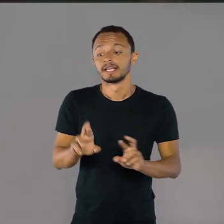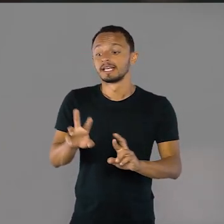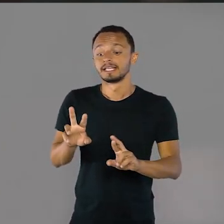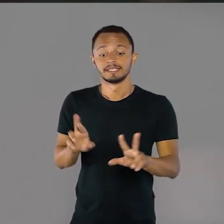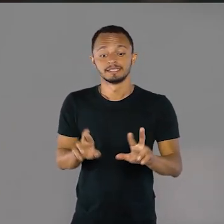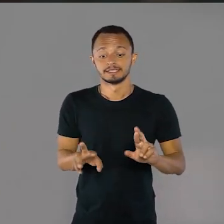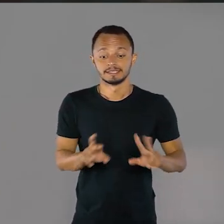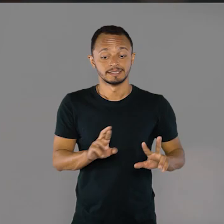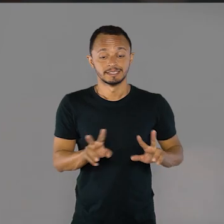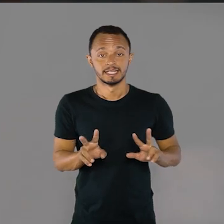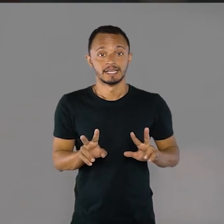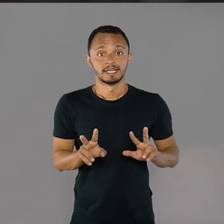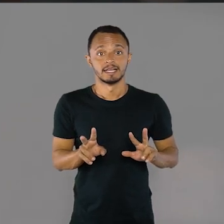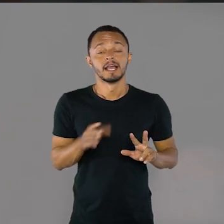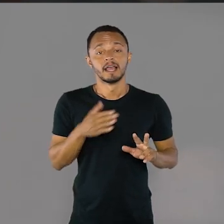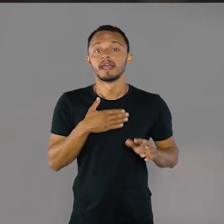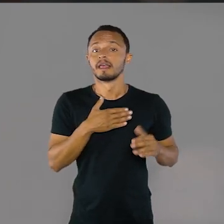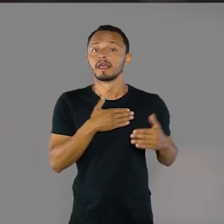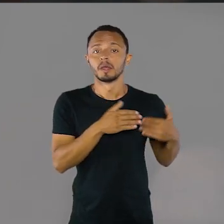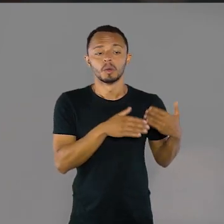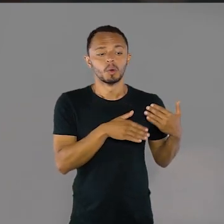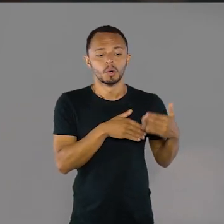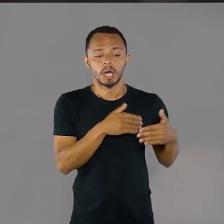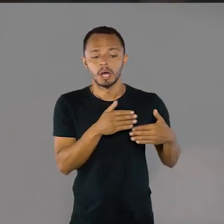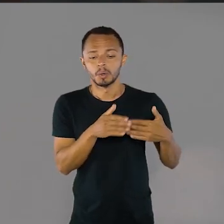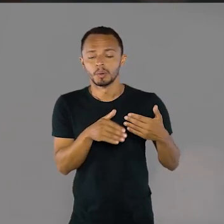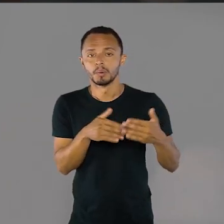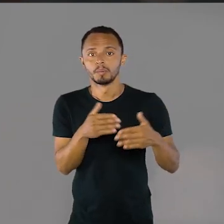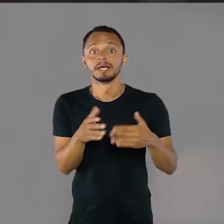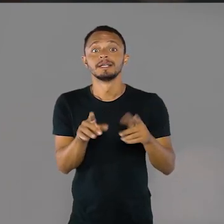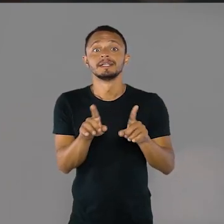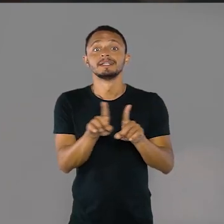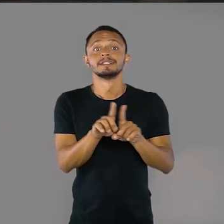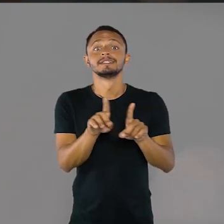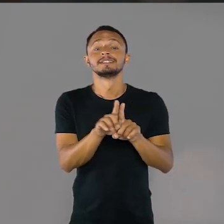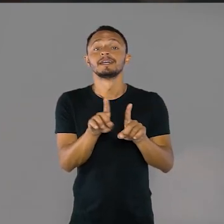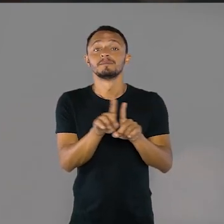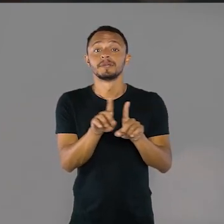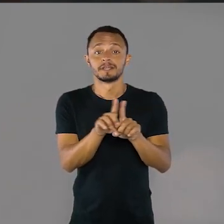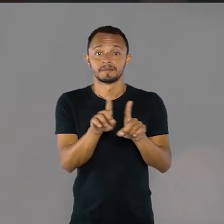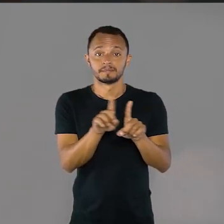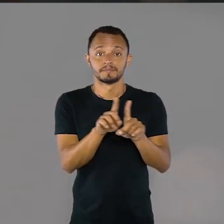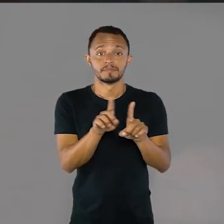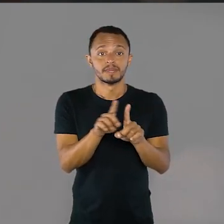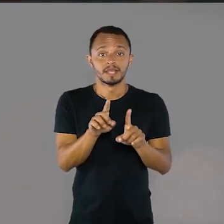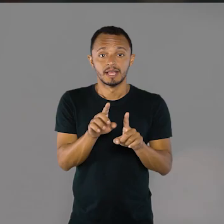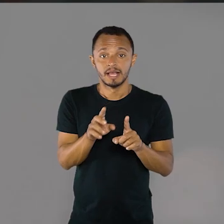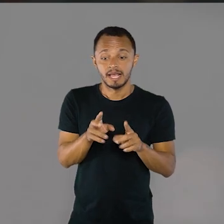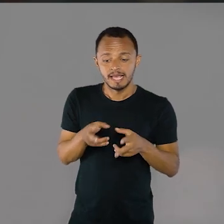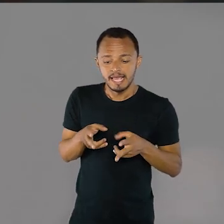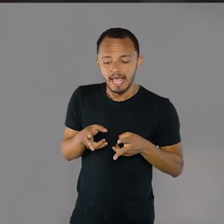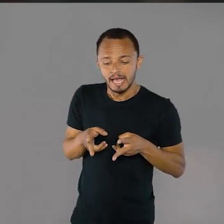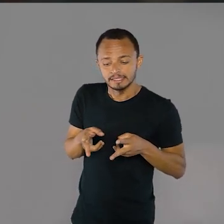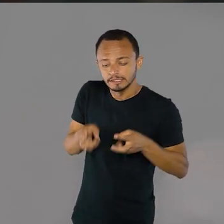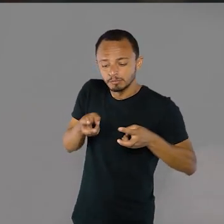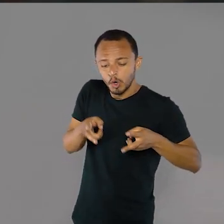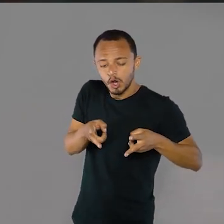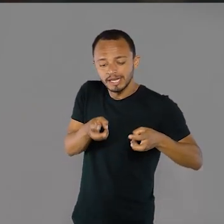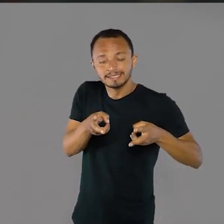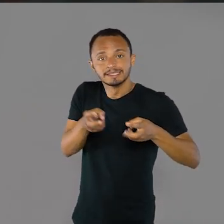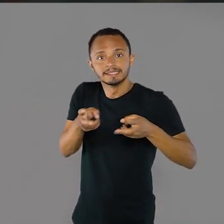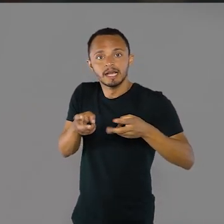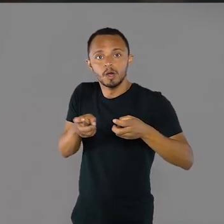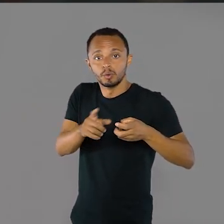Eu acompanho há algum tempo também questões vinculadas à exploração de gênero